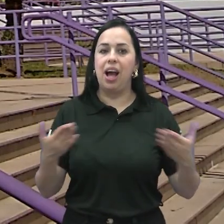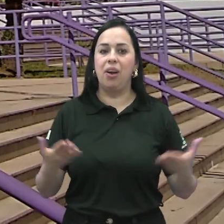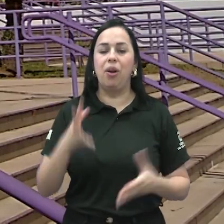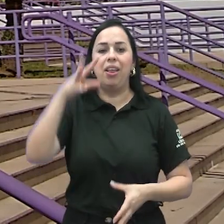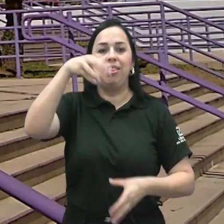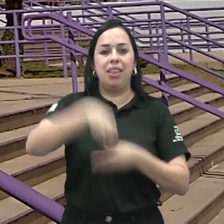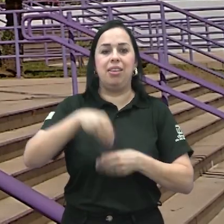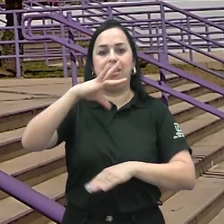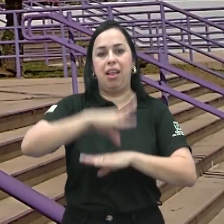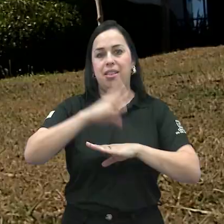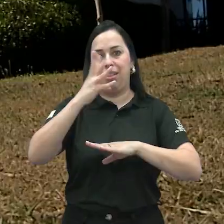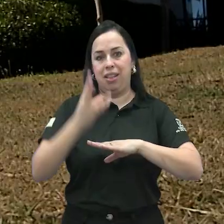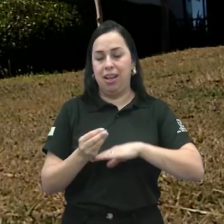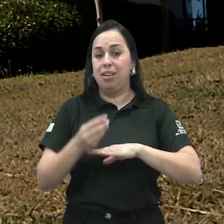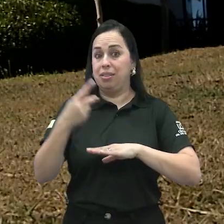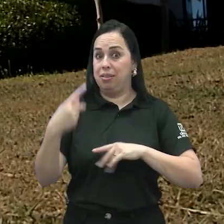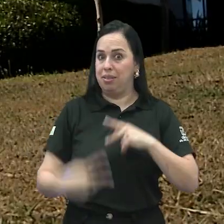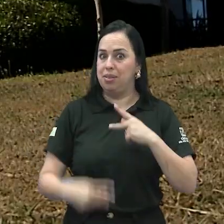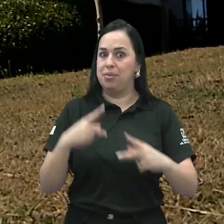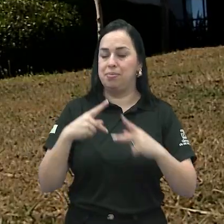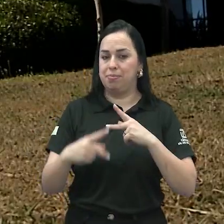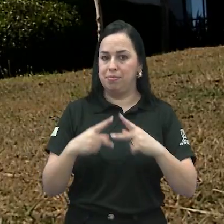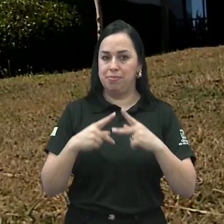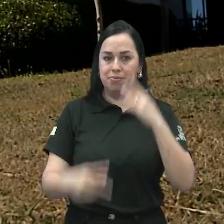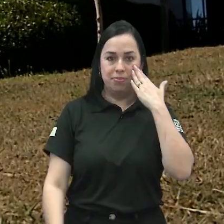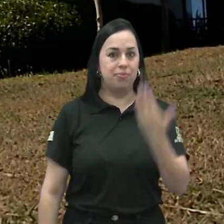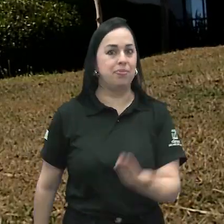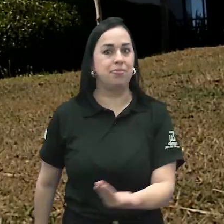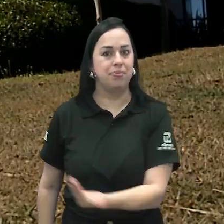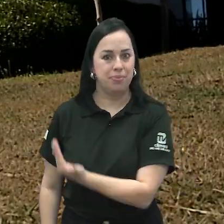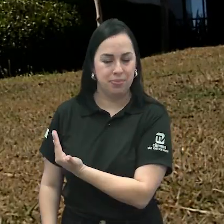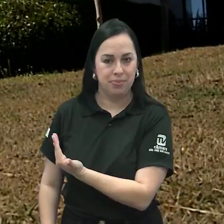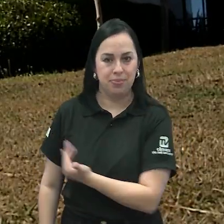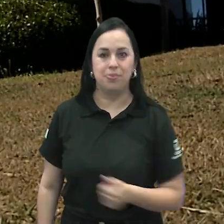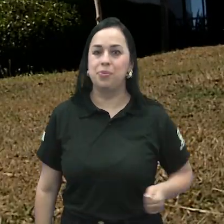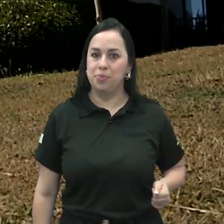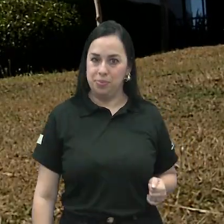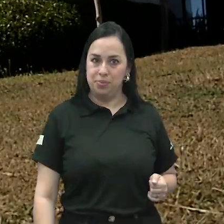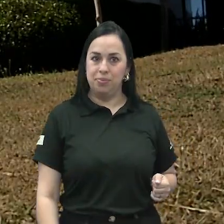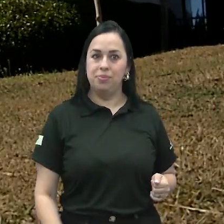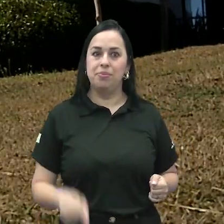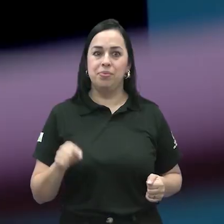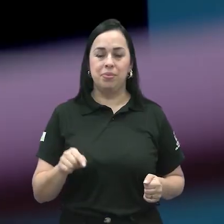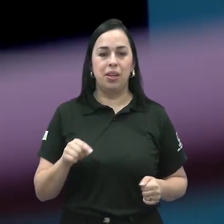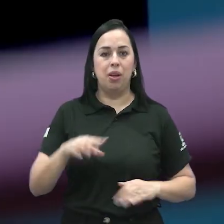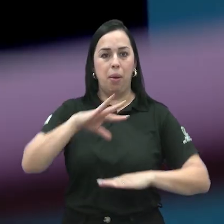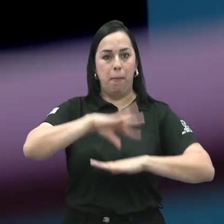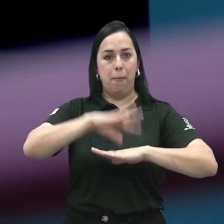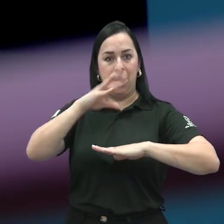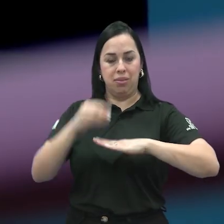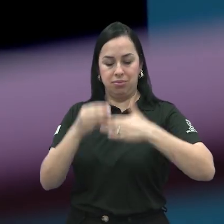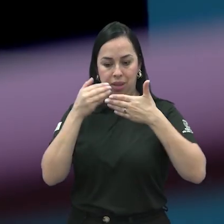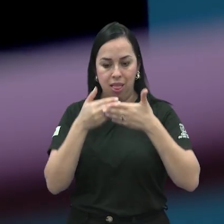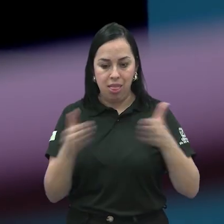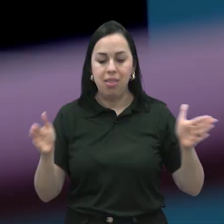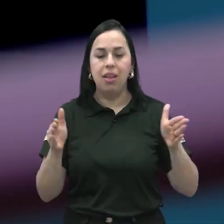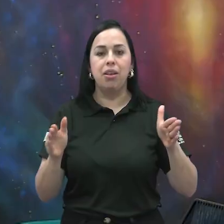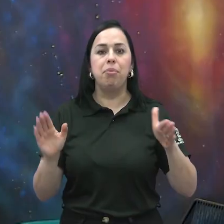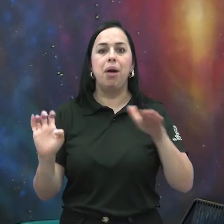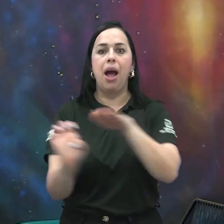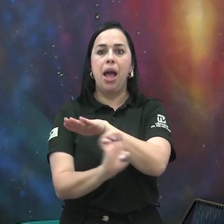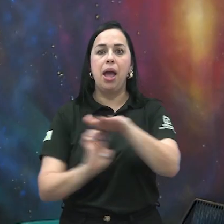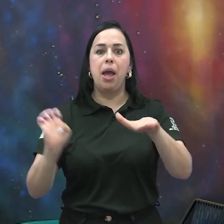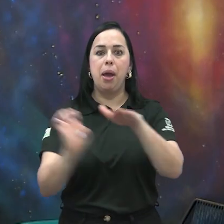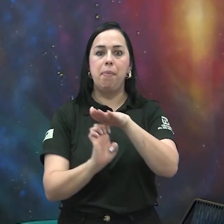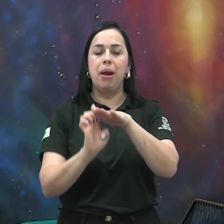tem lugar para acontecer aqui em São José dos Campos, no Parque de Inovação Tecnológica. É que o PIT inaugurou um hub